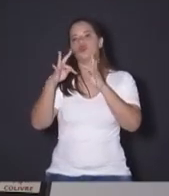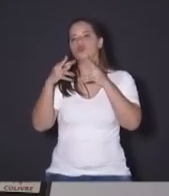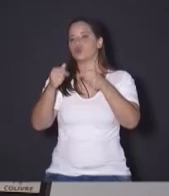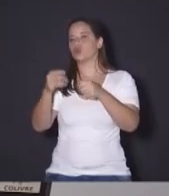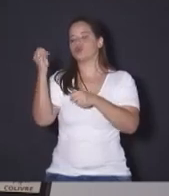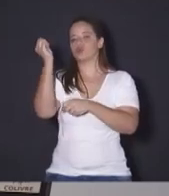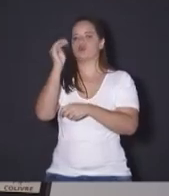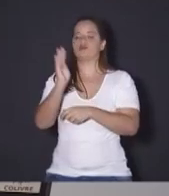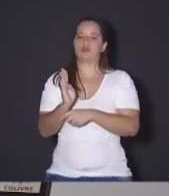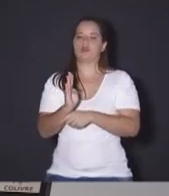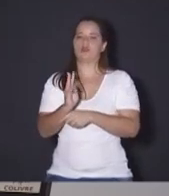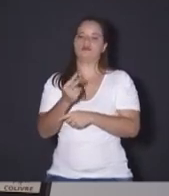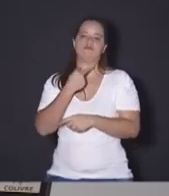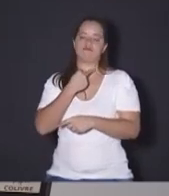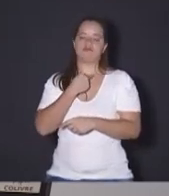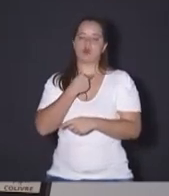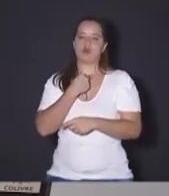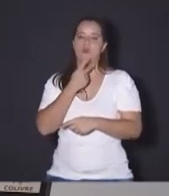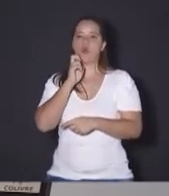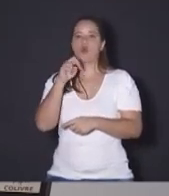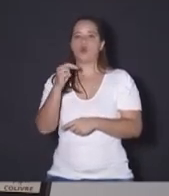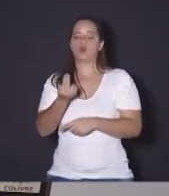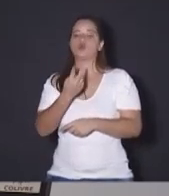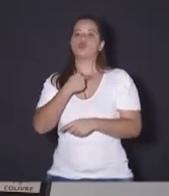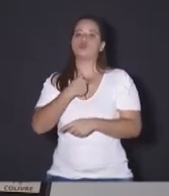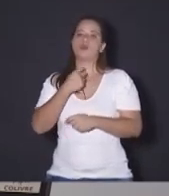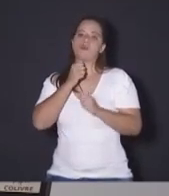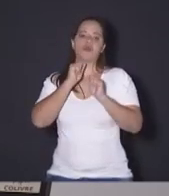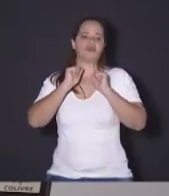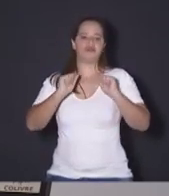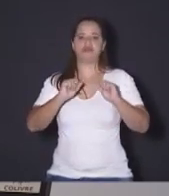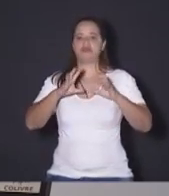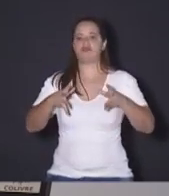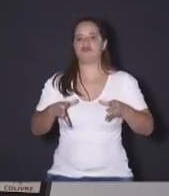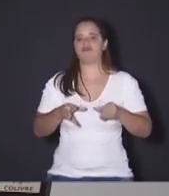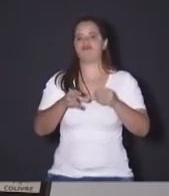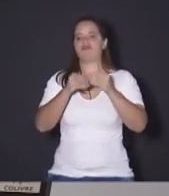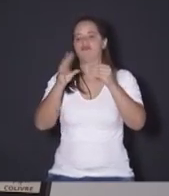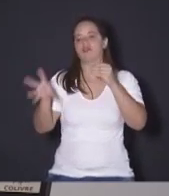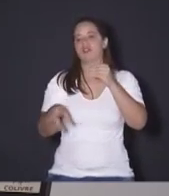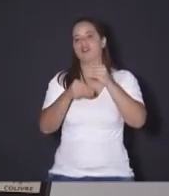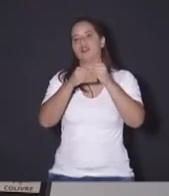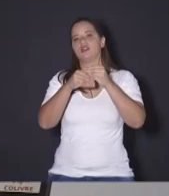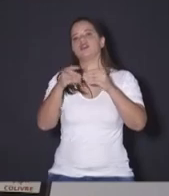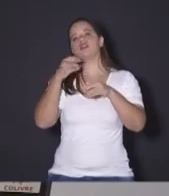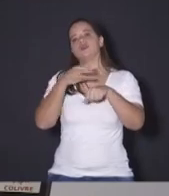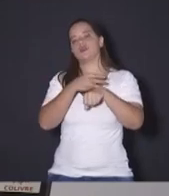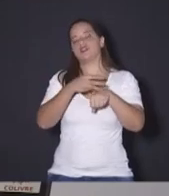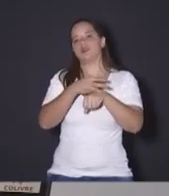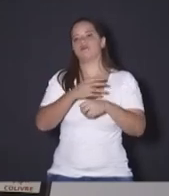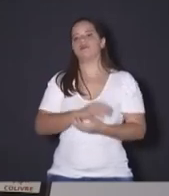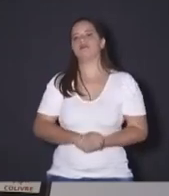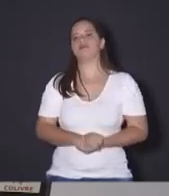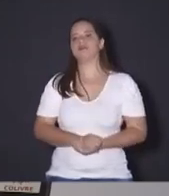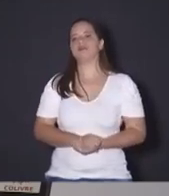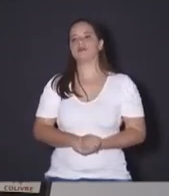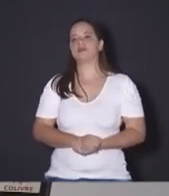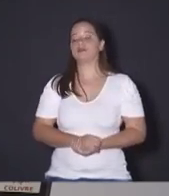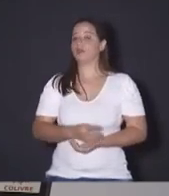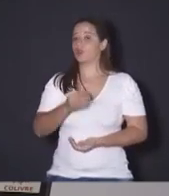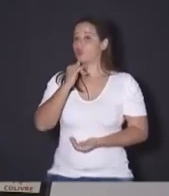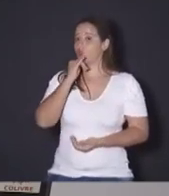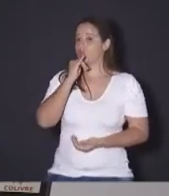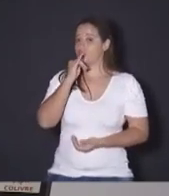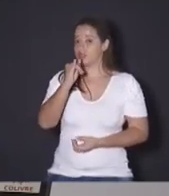isso não seria possível ou não seria possível de forma completa no bate zap e eu não estou